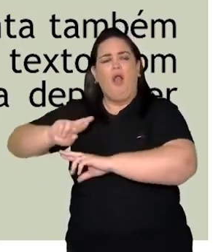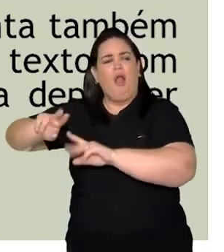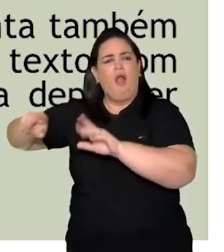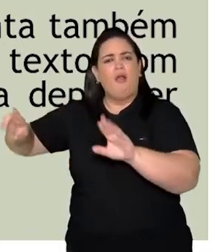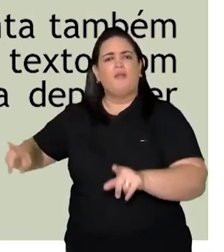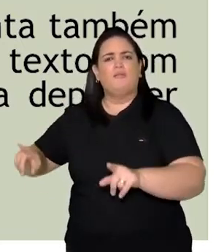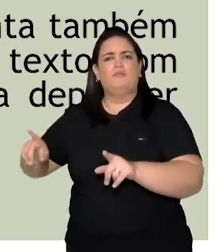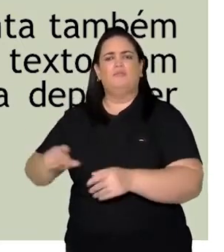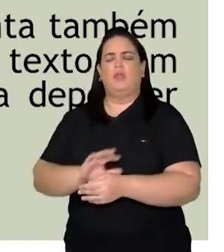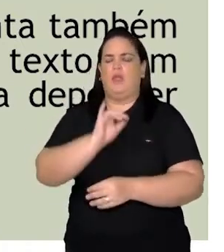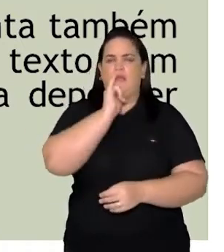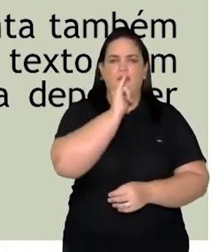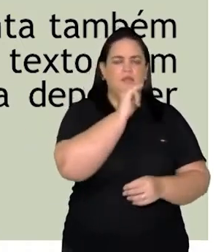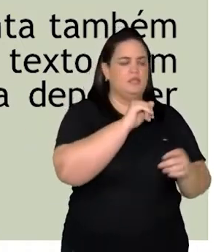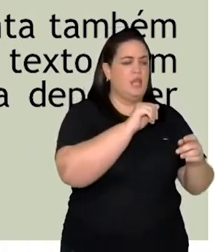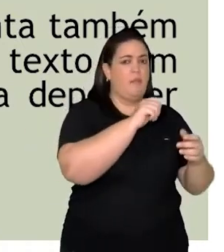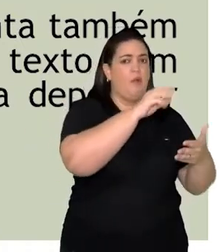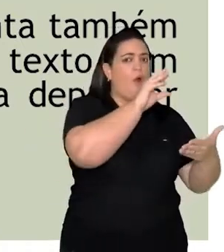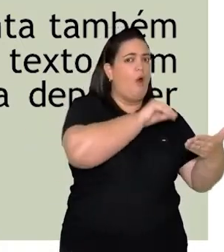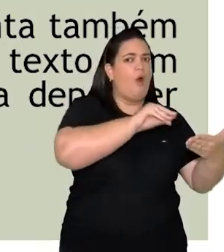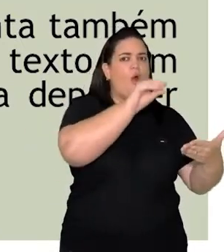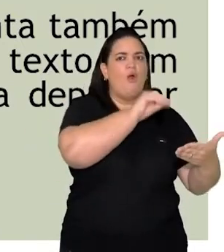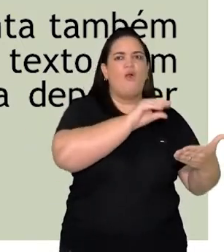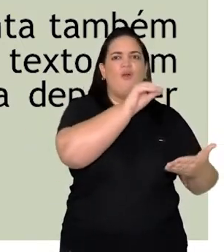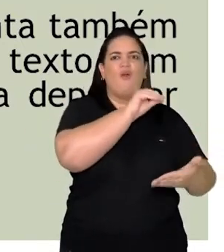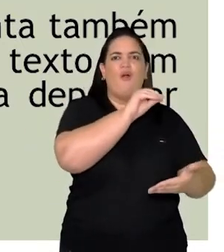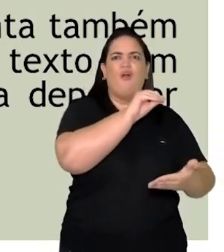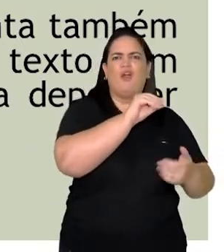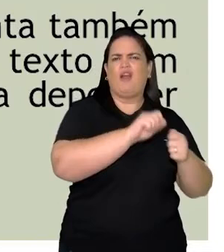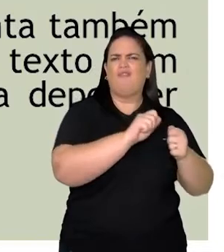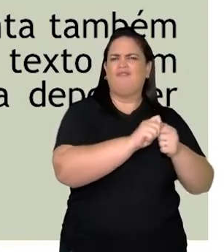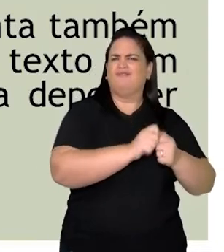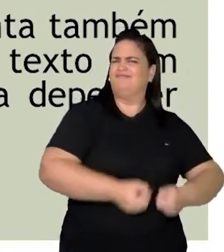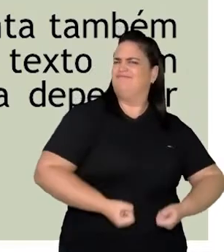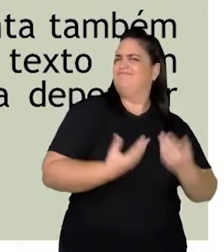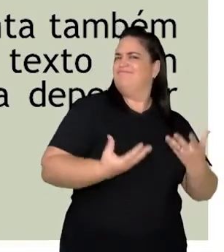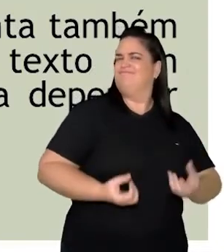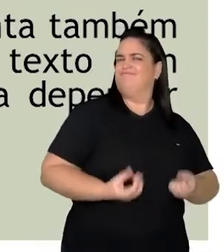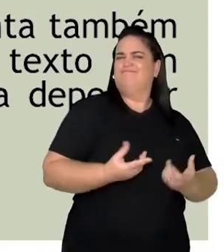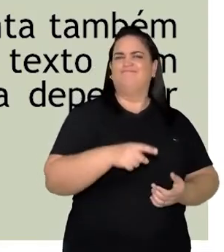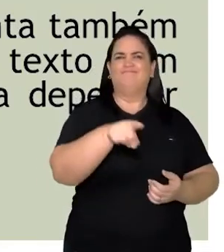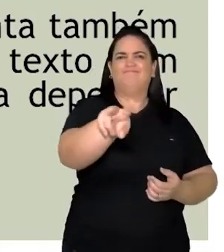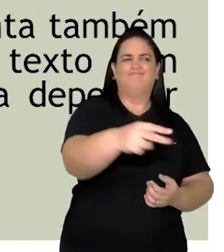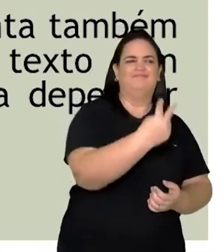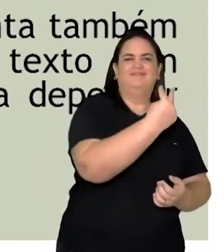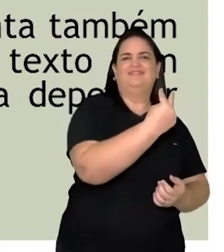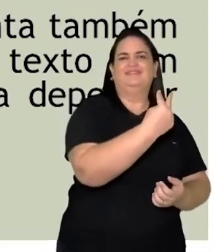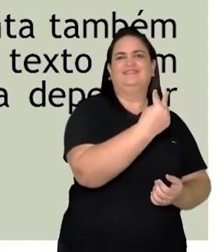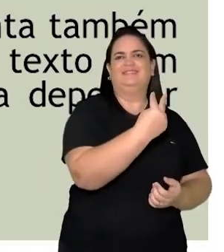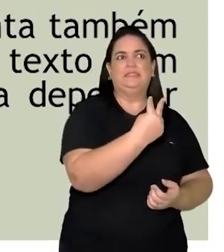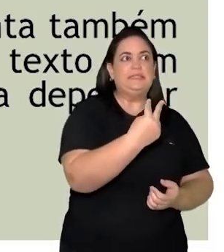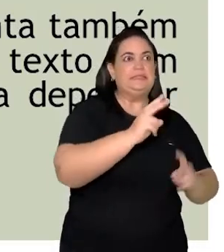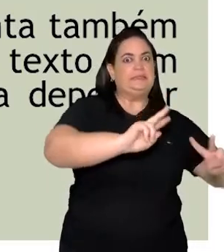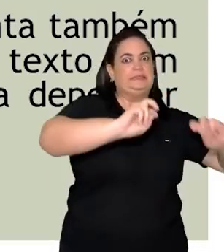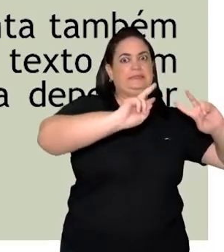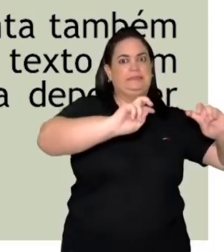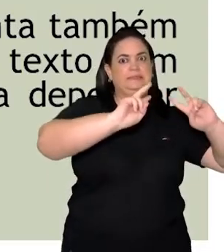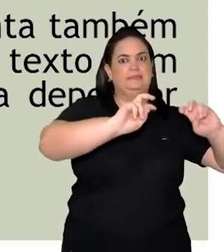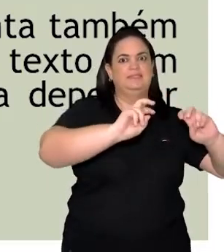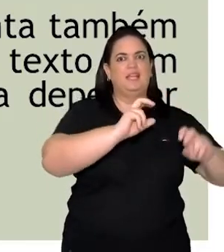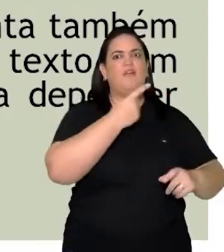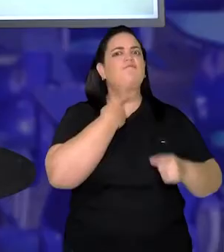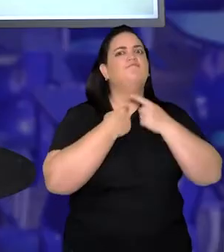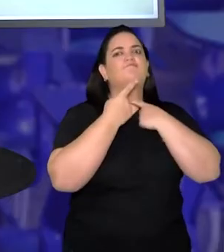aqui. Na forma oral, o texto é oralizado de forma empolgante para estimular o interesse do público pelo